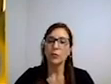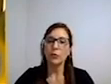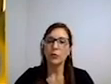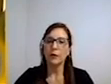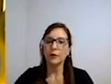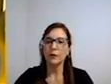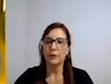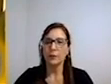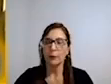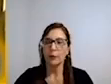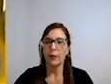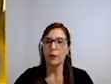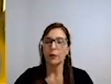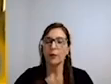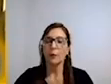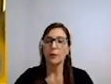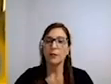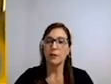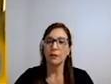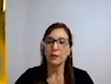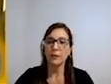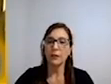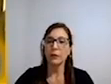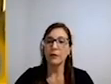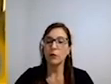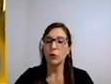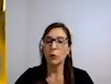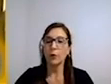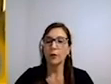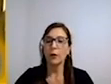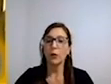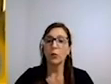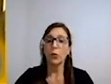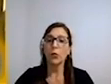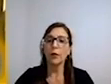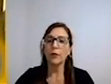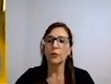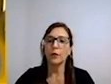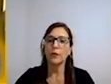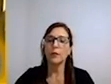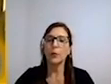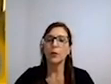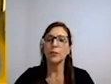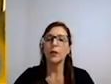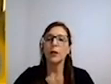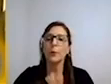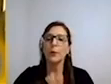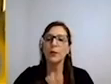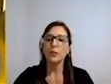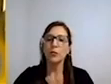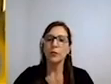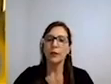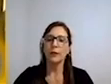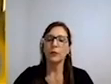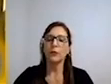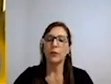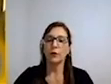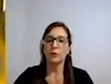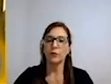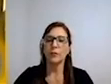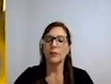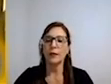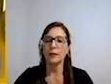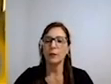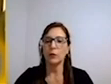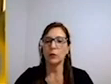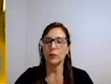disco intervertebral ele pode extravasar ou ele se romper. Ocorrendo isso, ele pode pressionar o nervo que